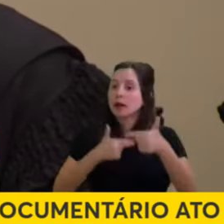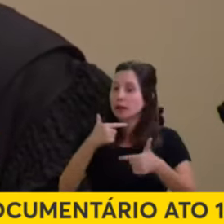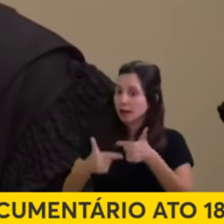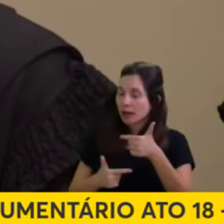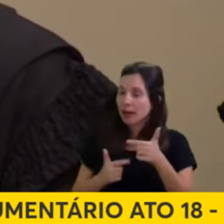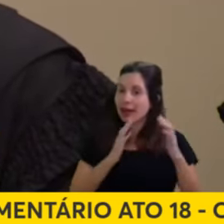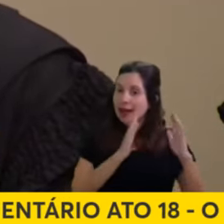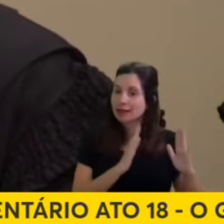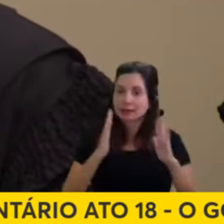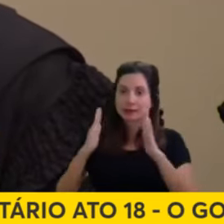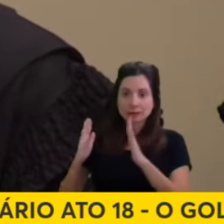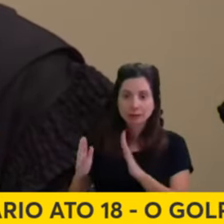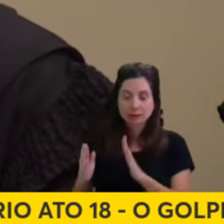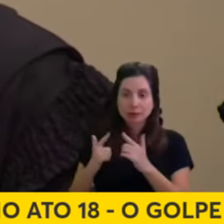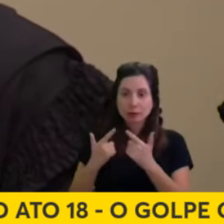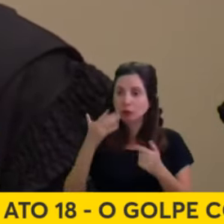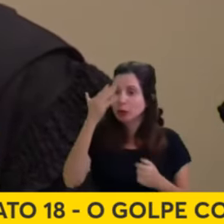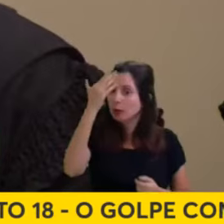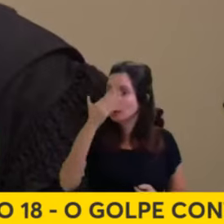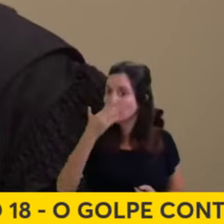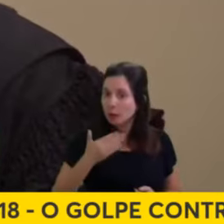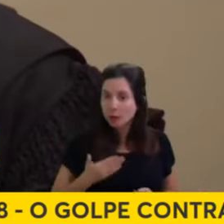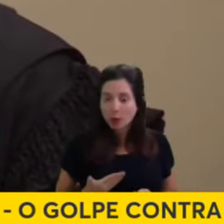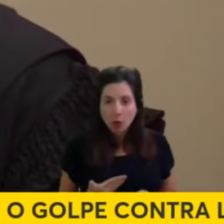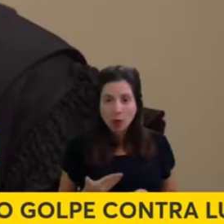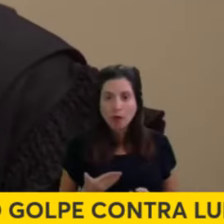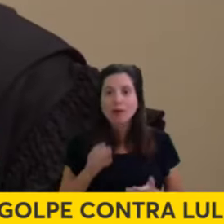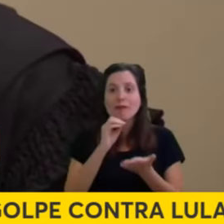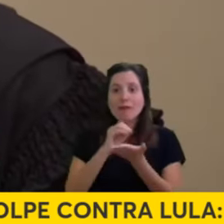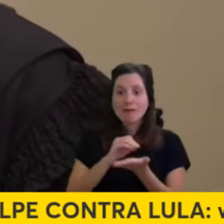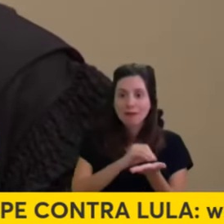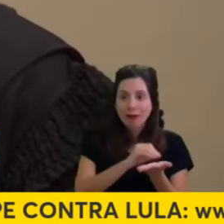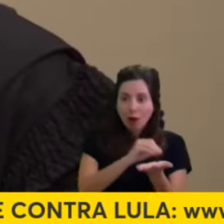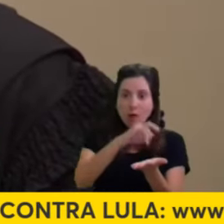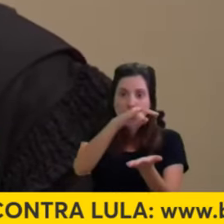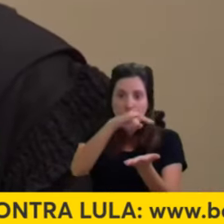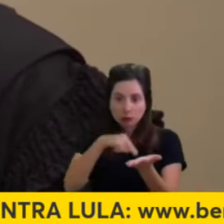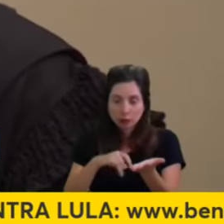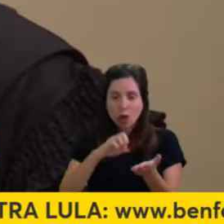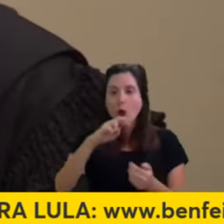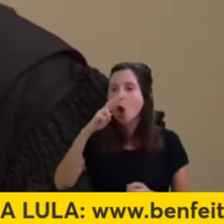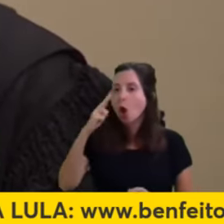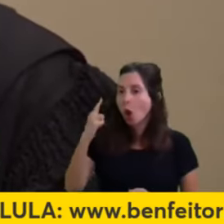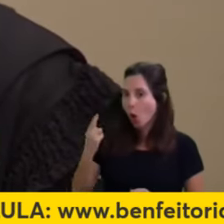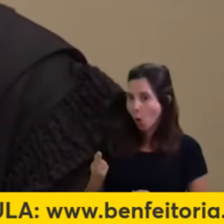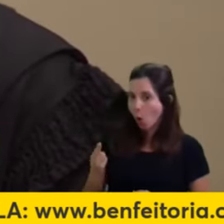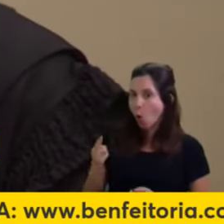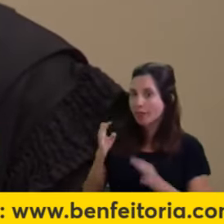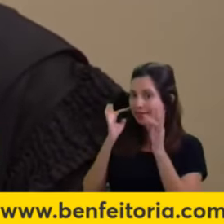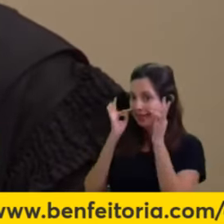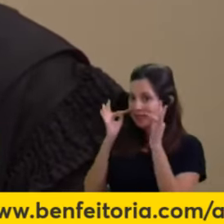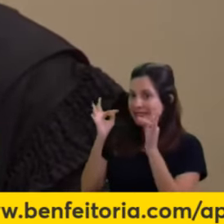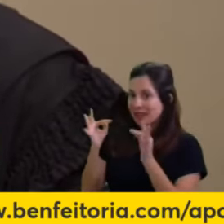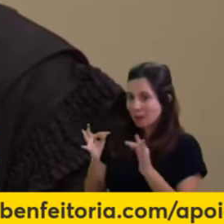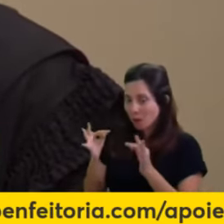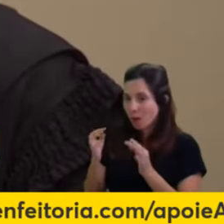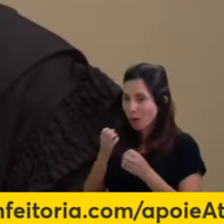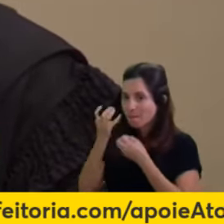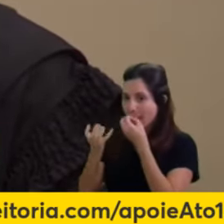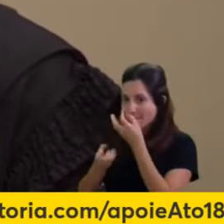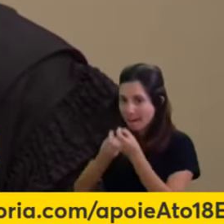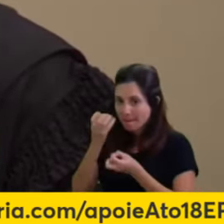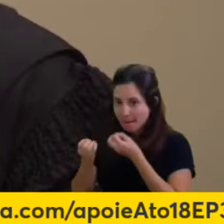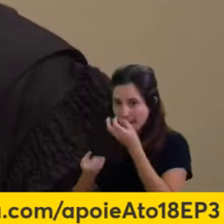não produziram prova da apontada simulação seja pela falta da prova documental seja pela falta da prova testemunhal não há como se concluir pela ocorrência